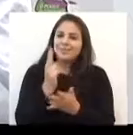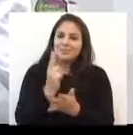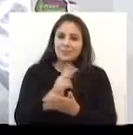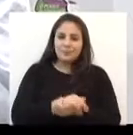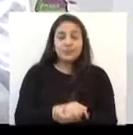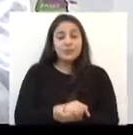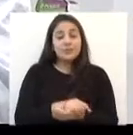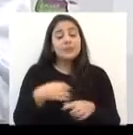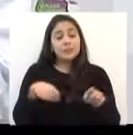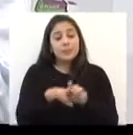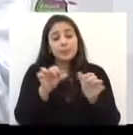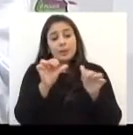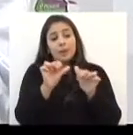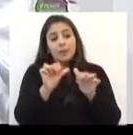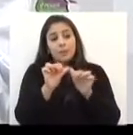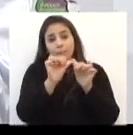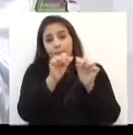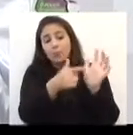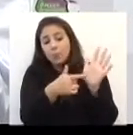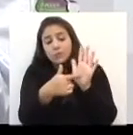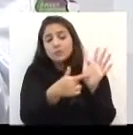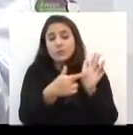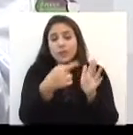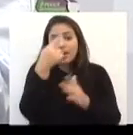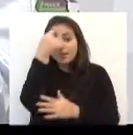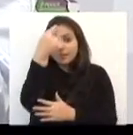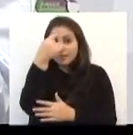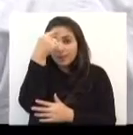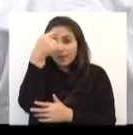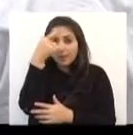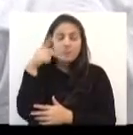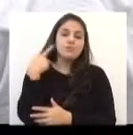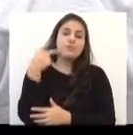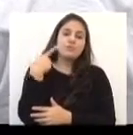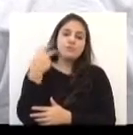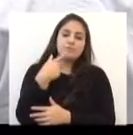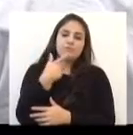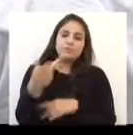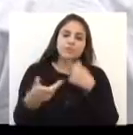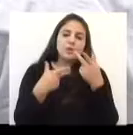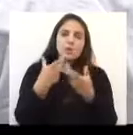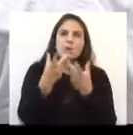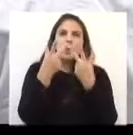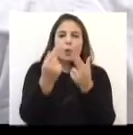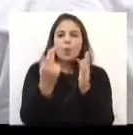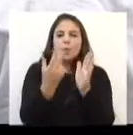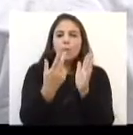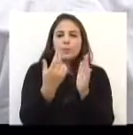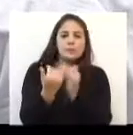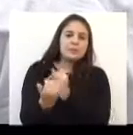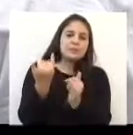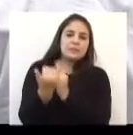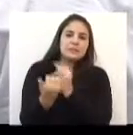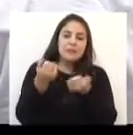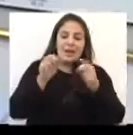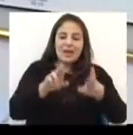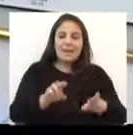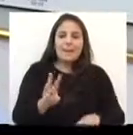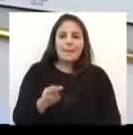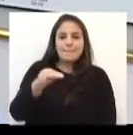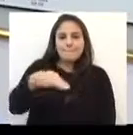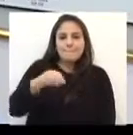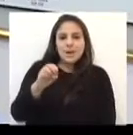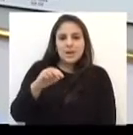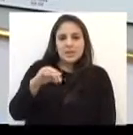para ilustrar sua ideia, o orador do grande expediente citou como exemplo a área da Manitowoc. Com